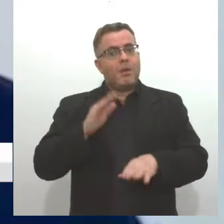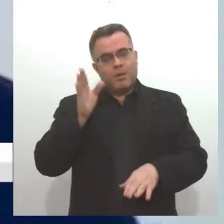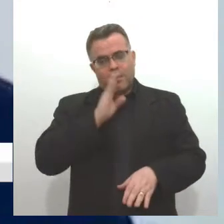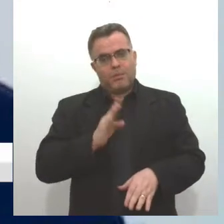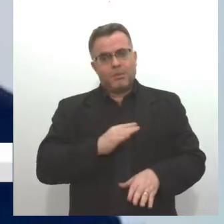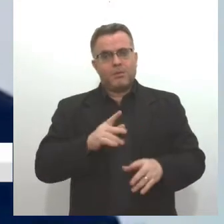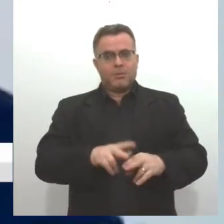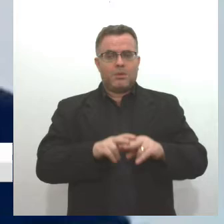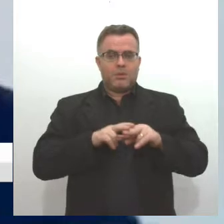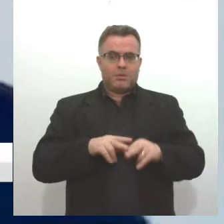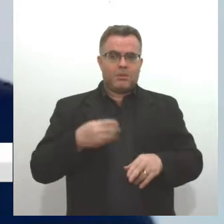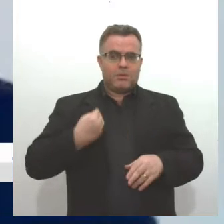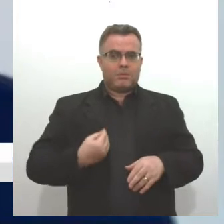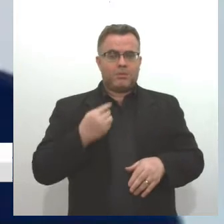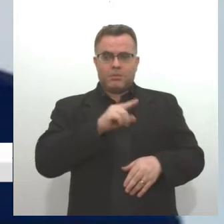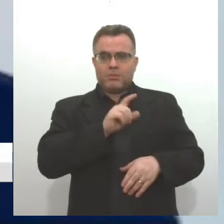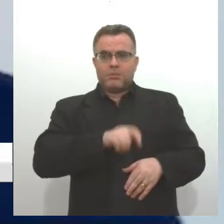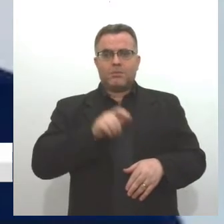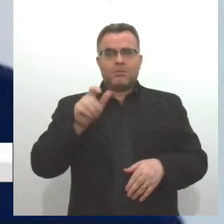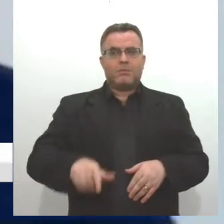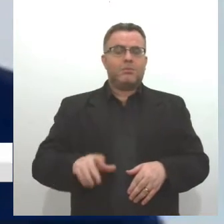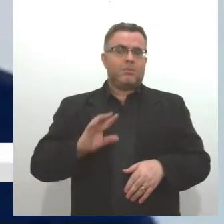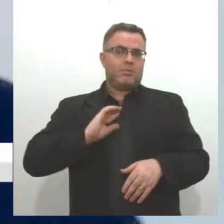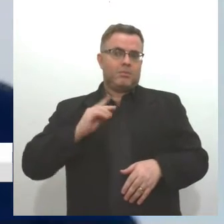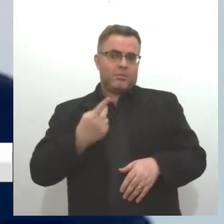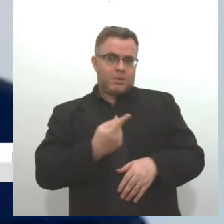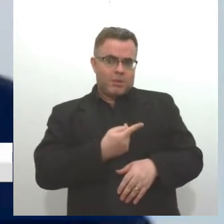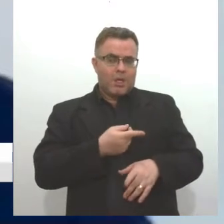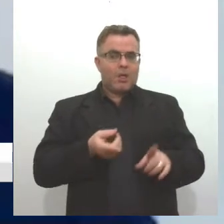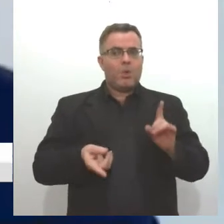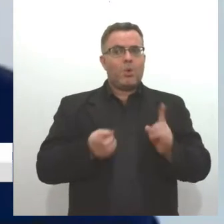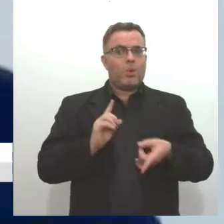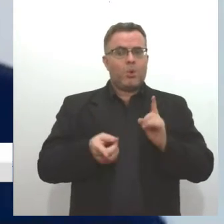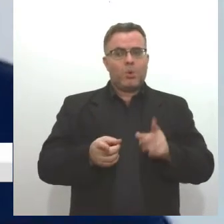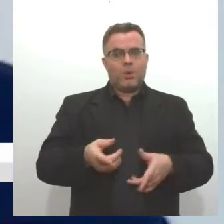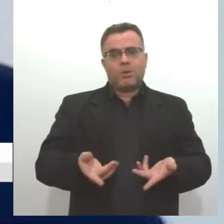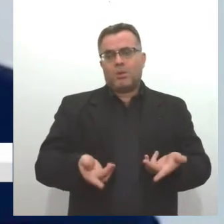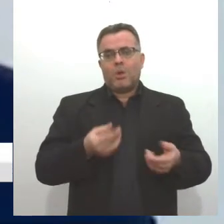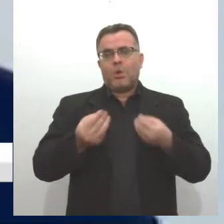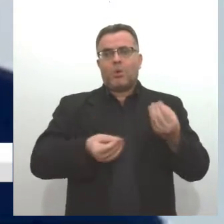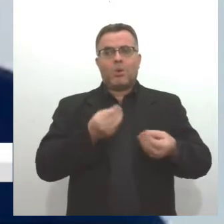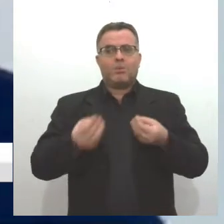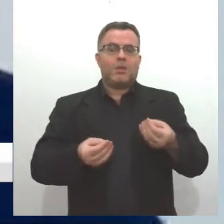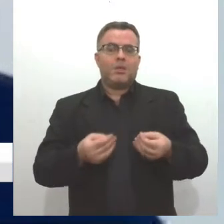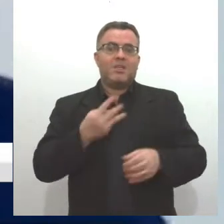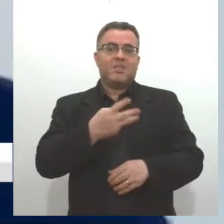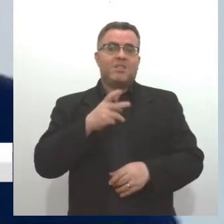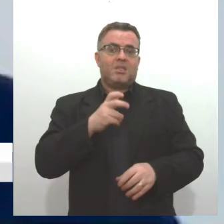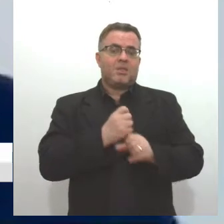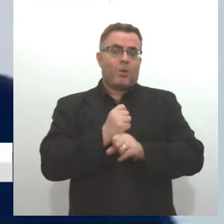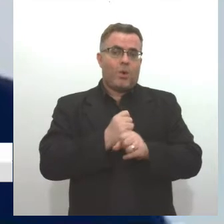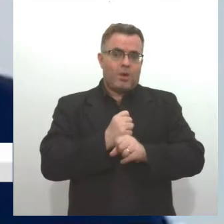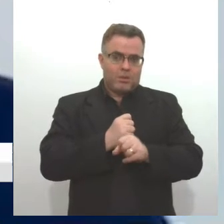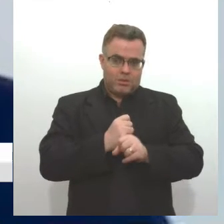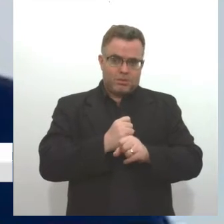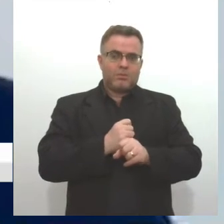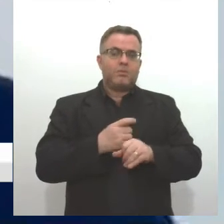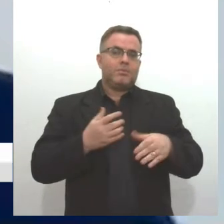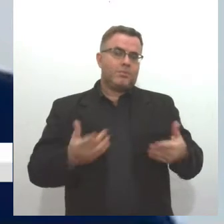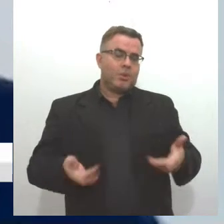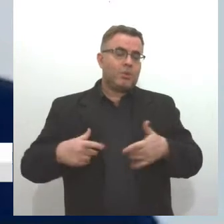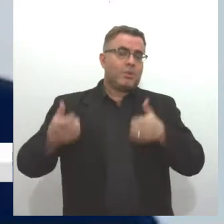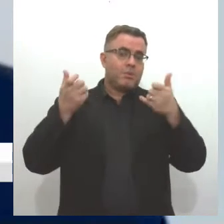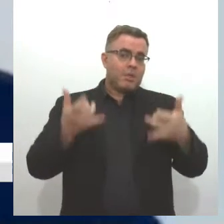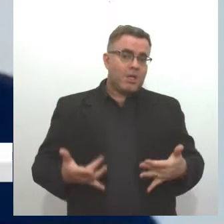de vida de uma travesti, de uma mulher trans no Brasil, é de 35 anos. A gente está falando de uma parcela da